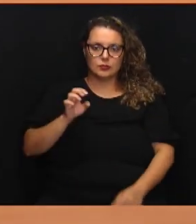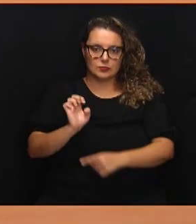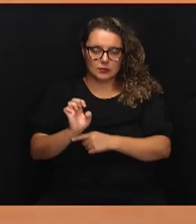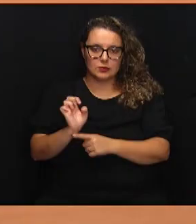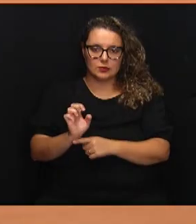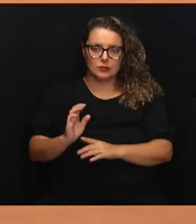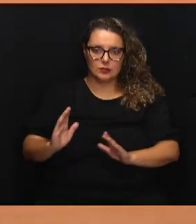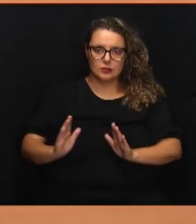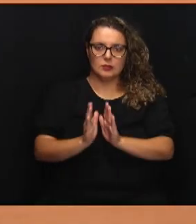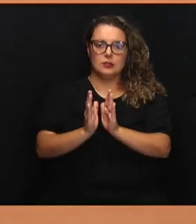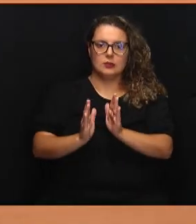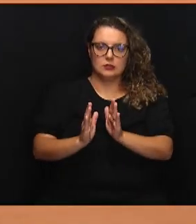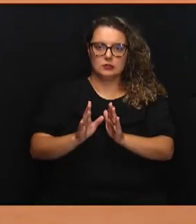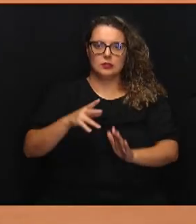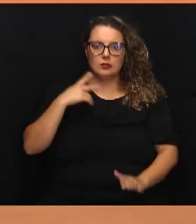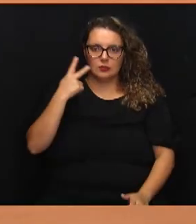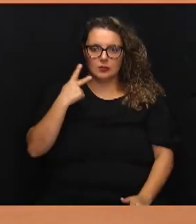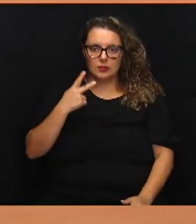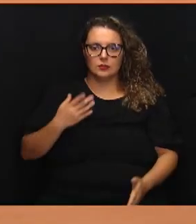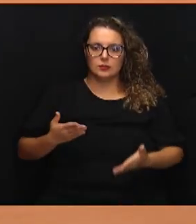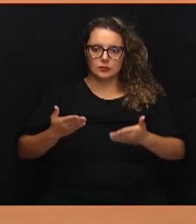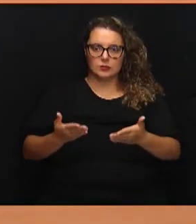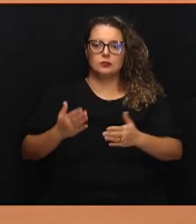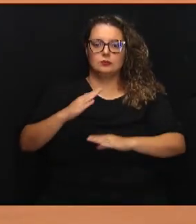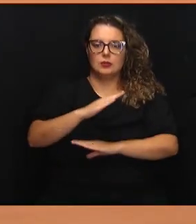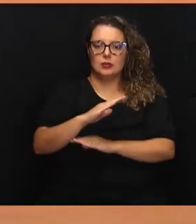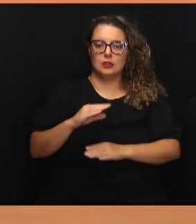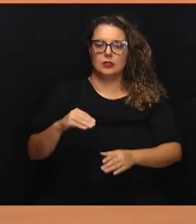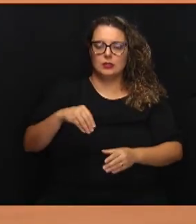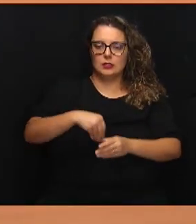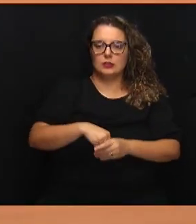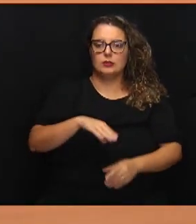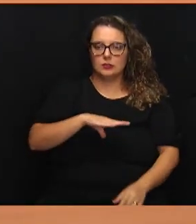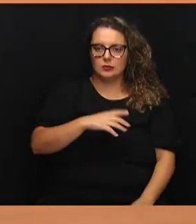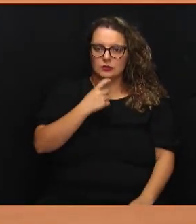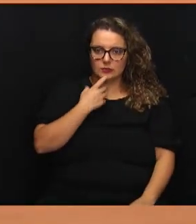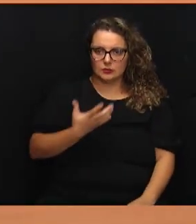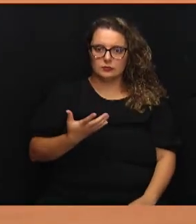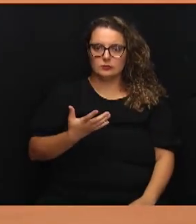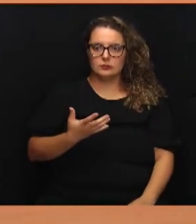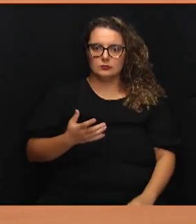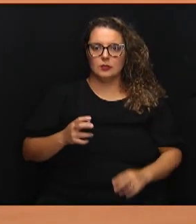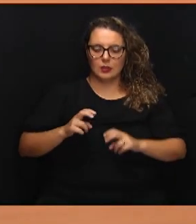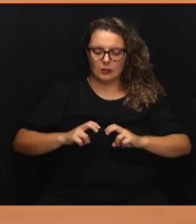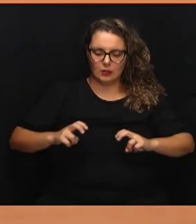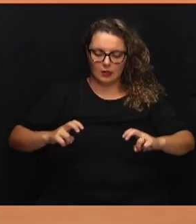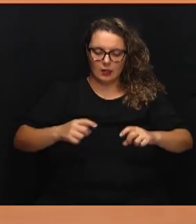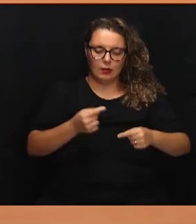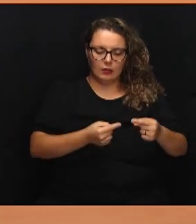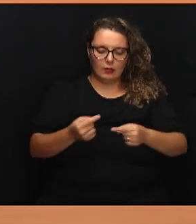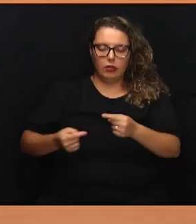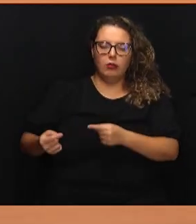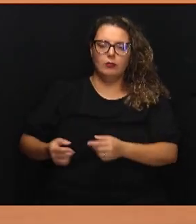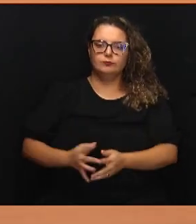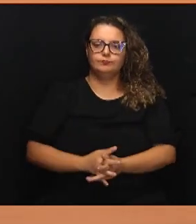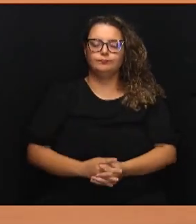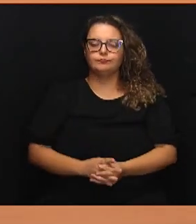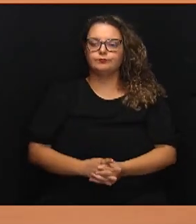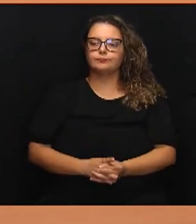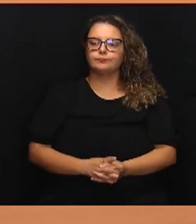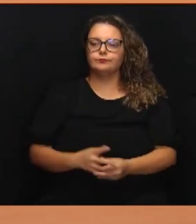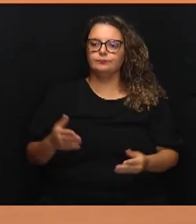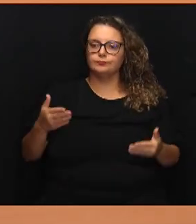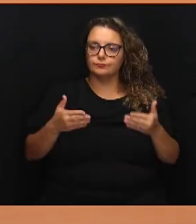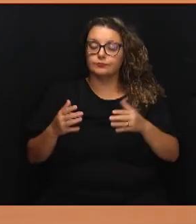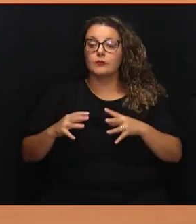dessa frente, colocar a Câmara Municipal para sentar à mesa das discussões e participar de